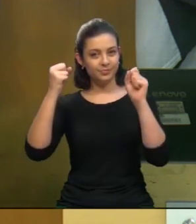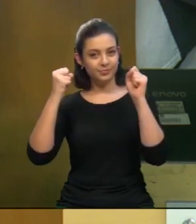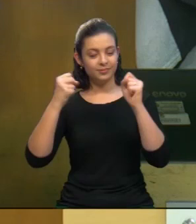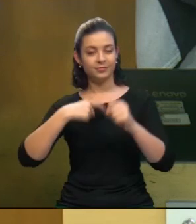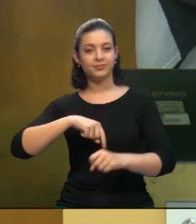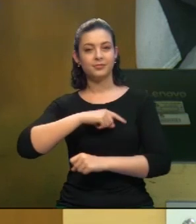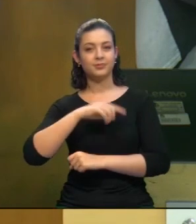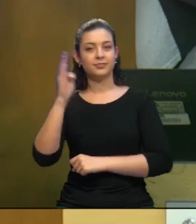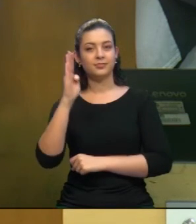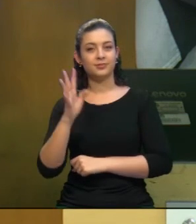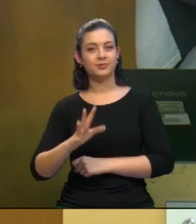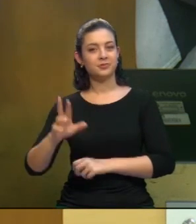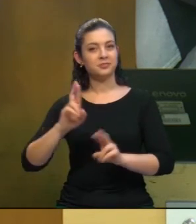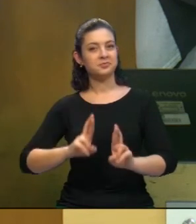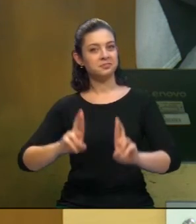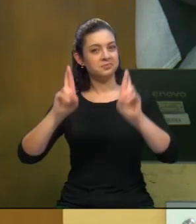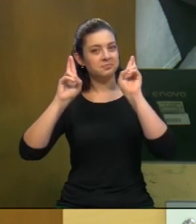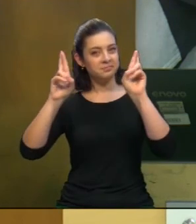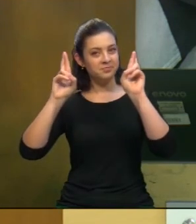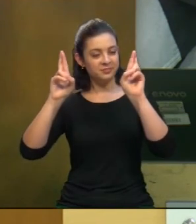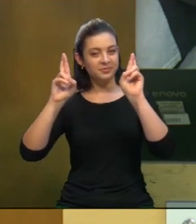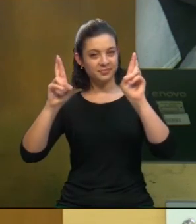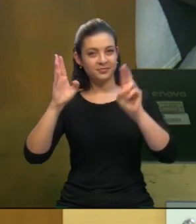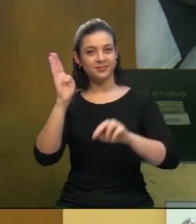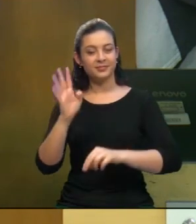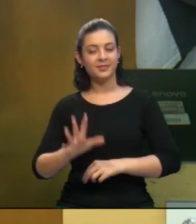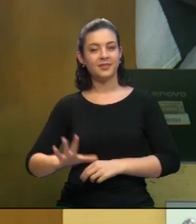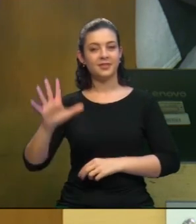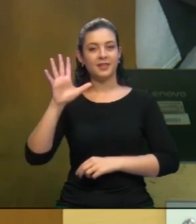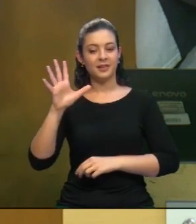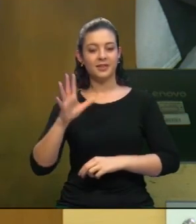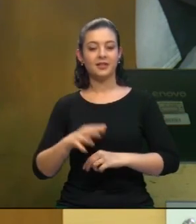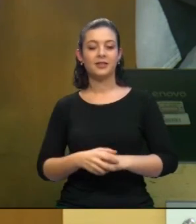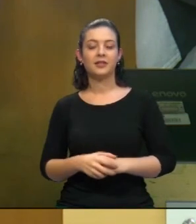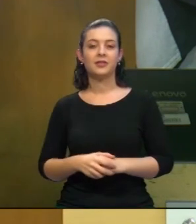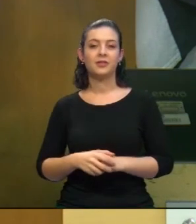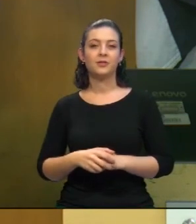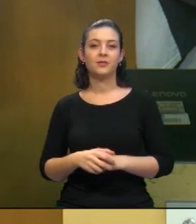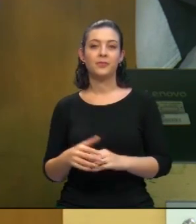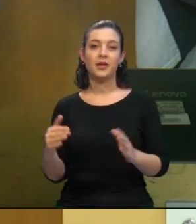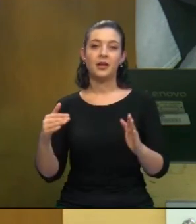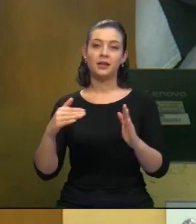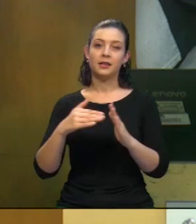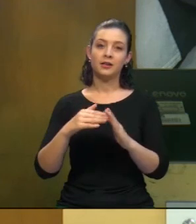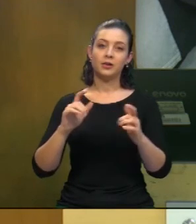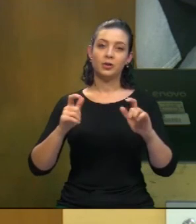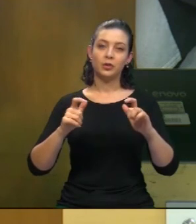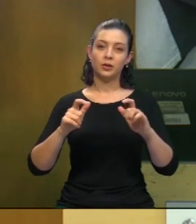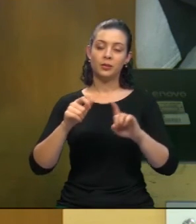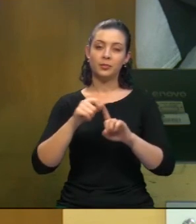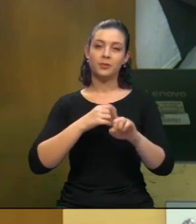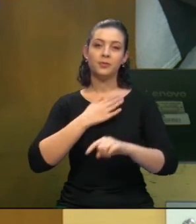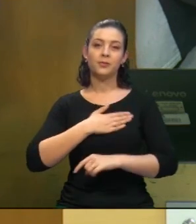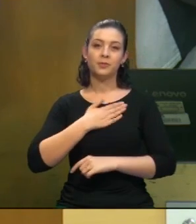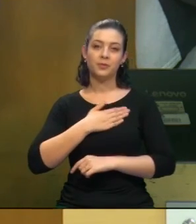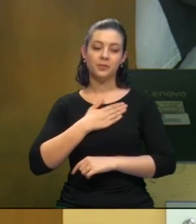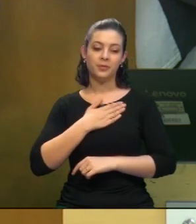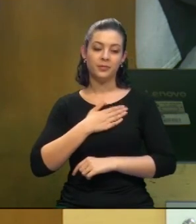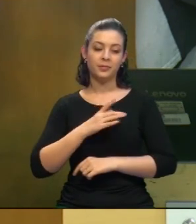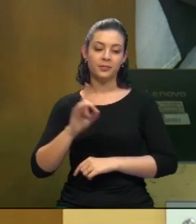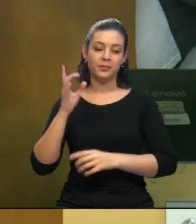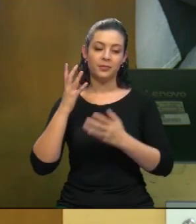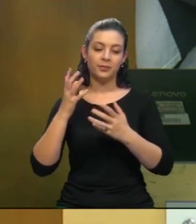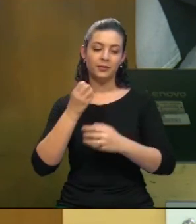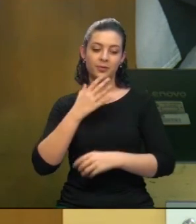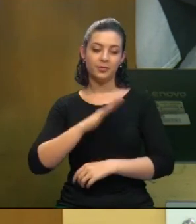e brasileiras vamos torcer para que sem dúvida pelo nosso brasil né e até a próxima sessão em agosto se deus quiser